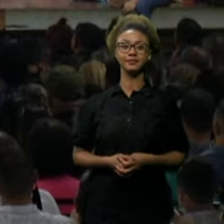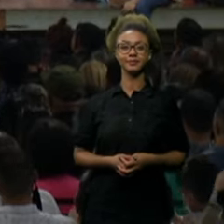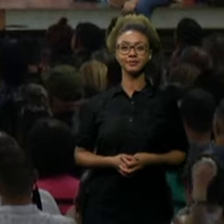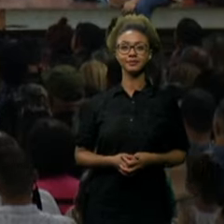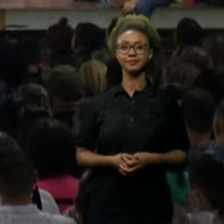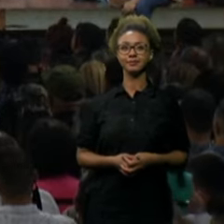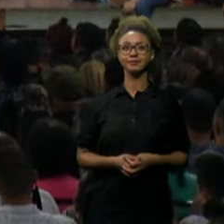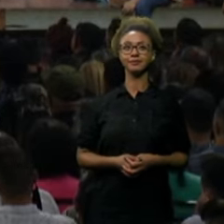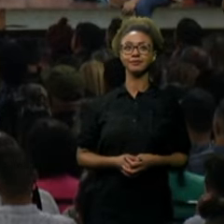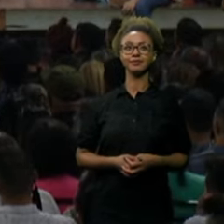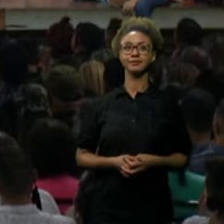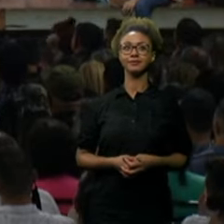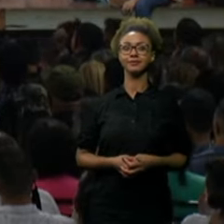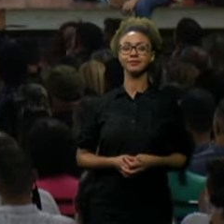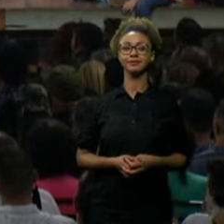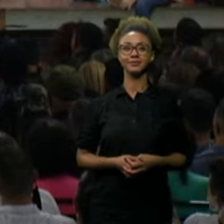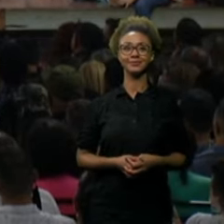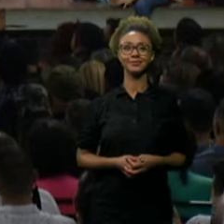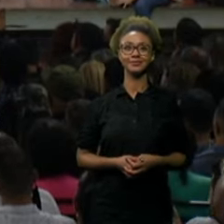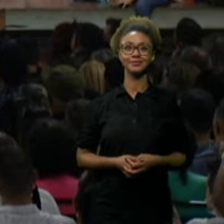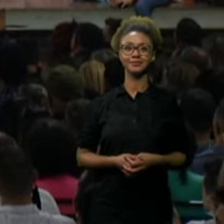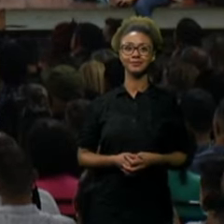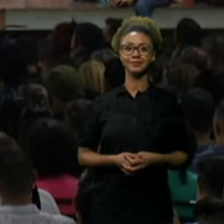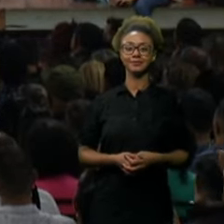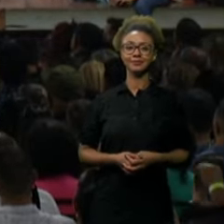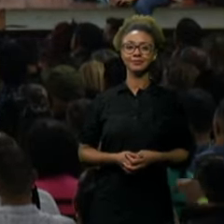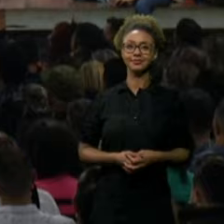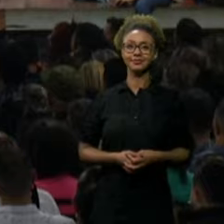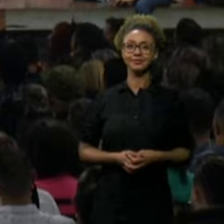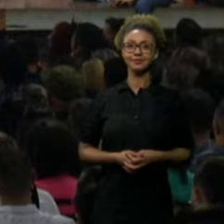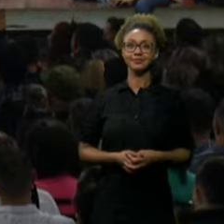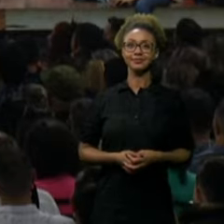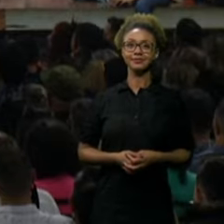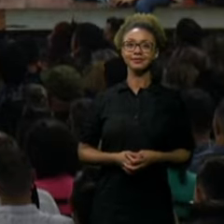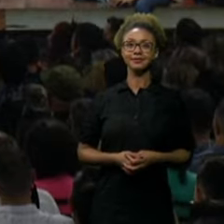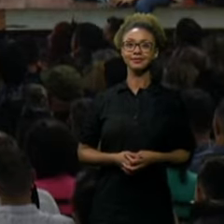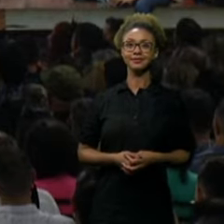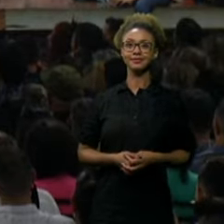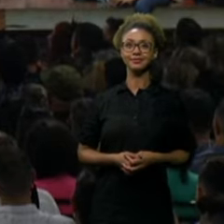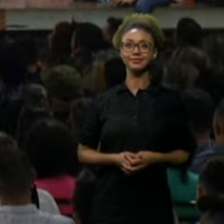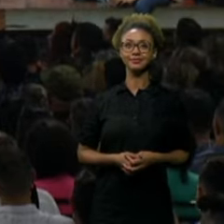E aí E aí